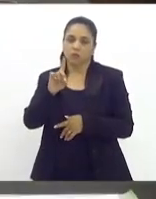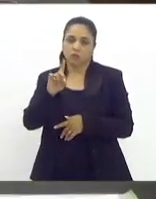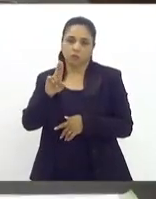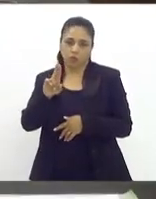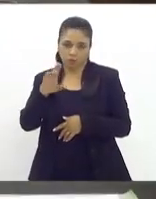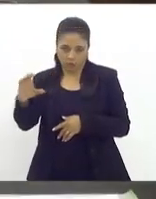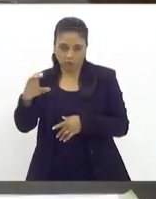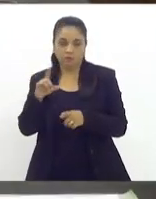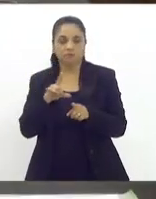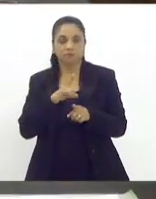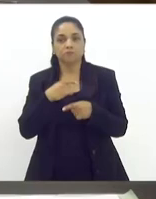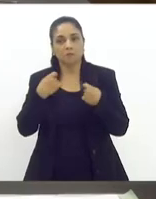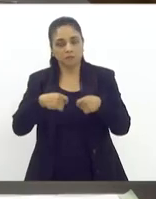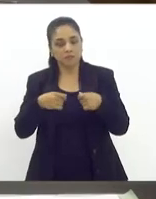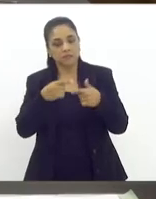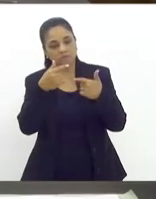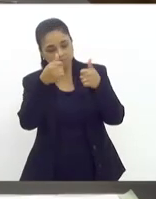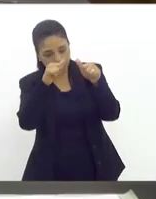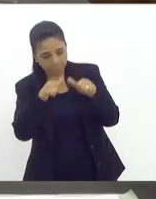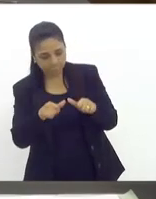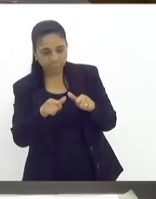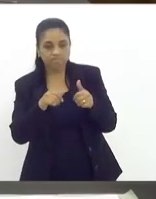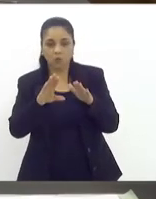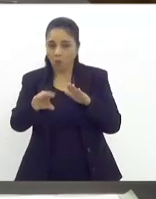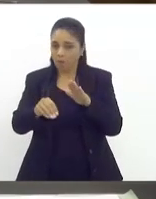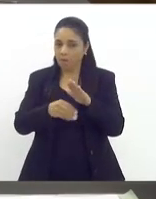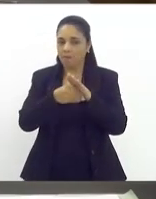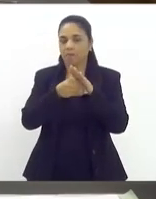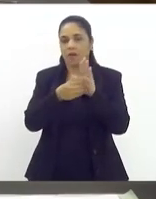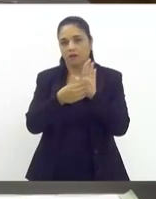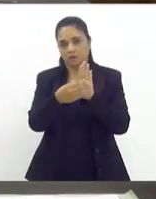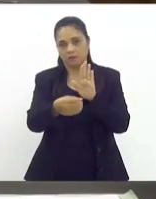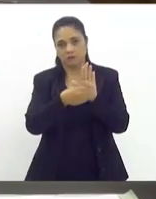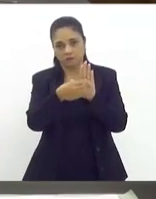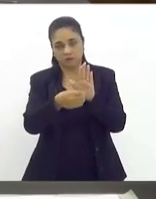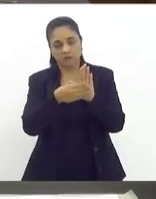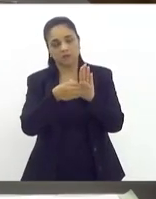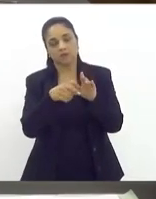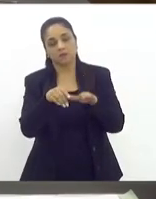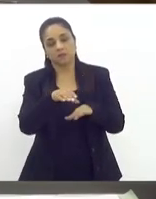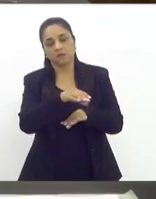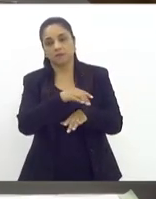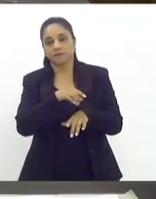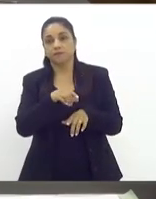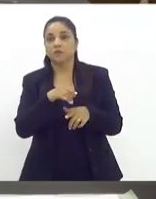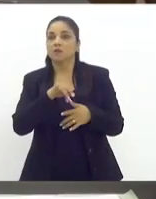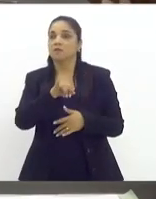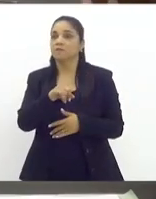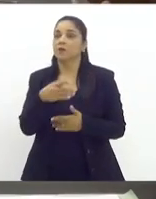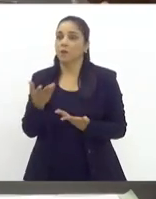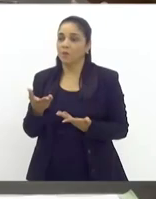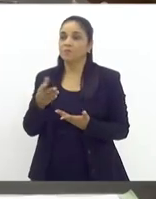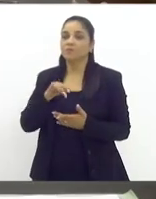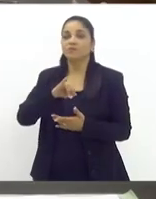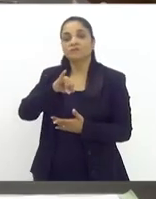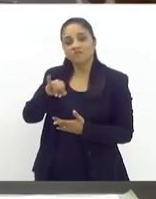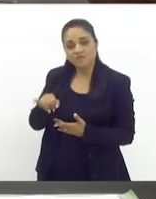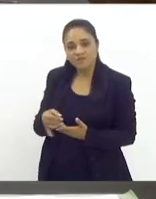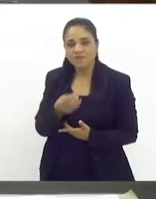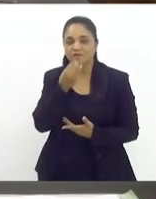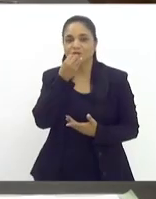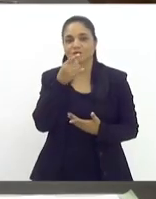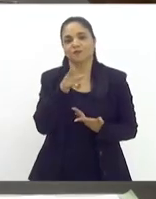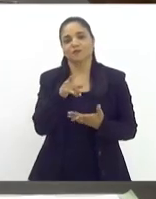eventualmente rever algum ponto do parecer, uma vez que Vossa Excelência também aponte em juridicidade. Aproveitando a sua